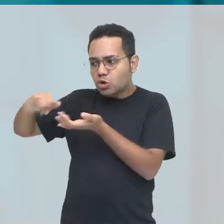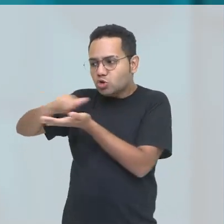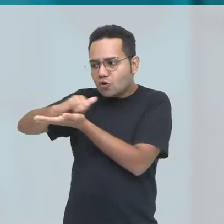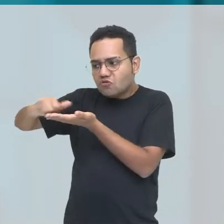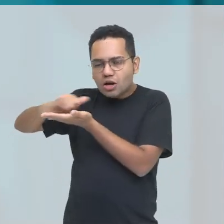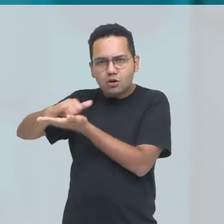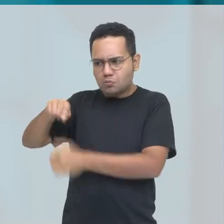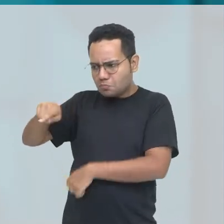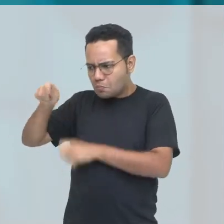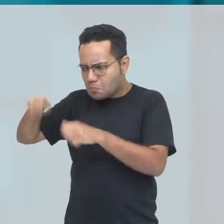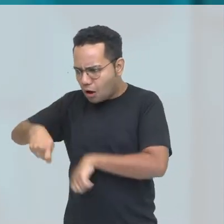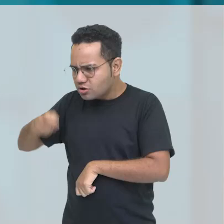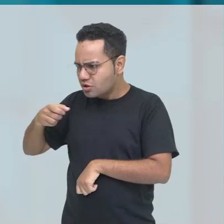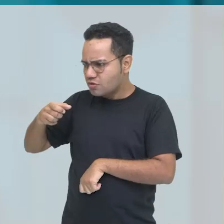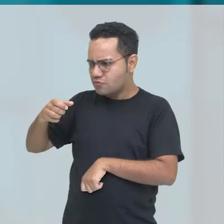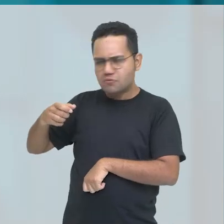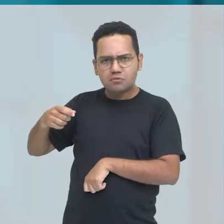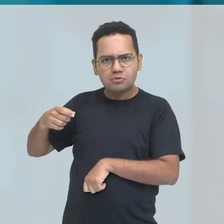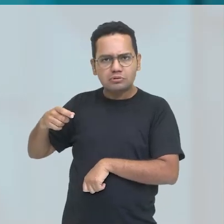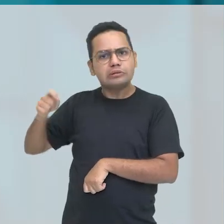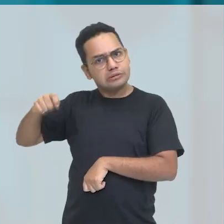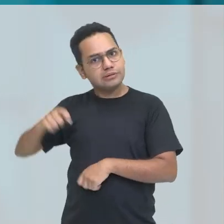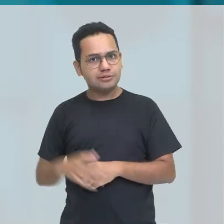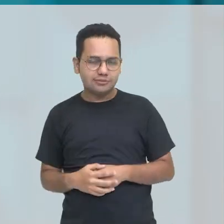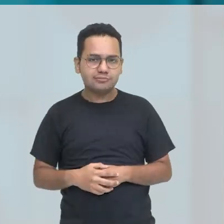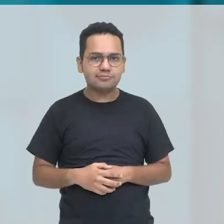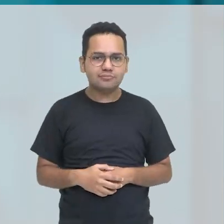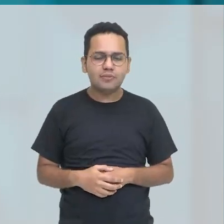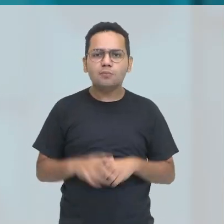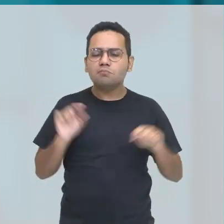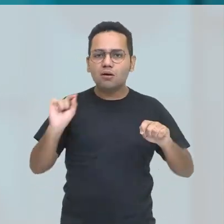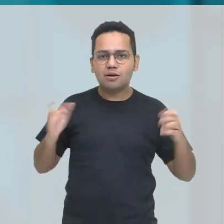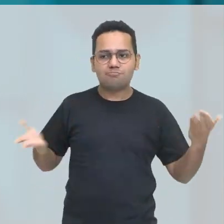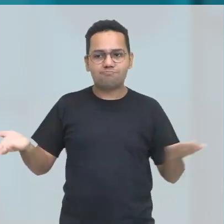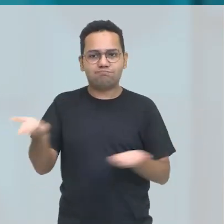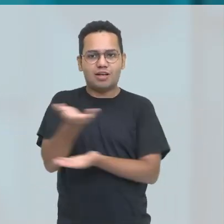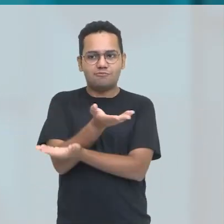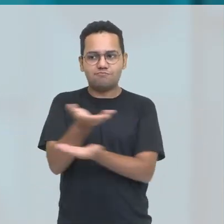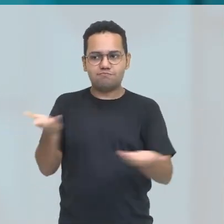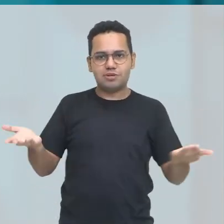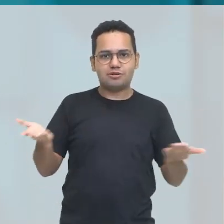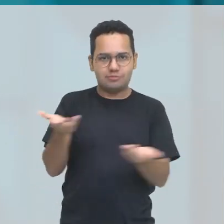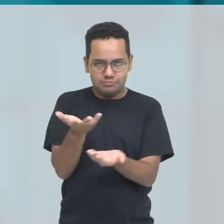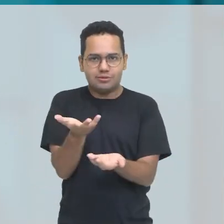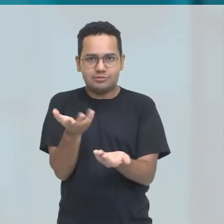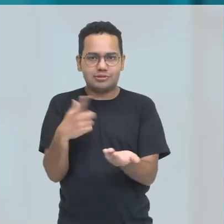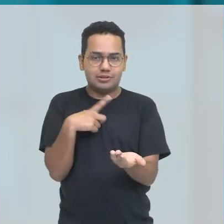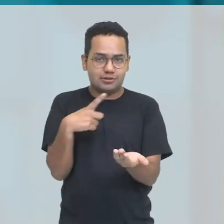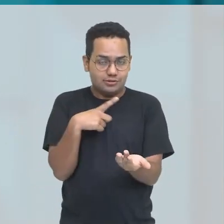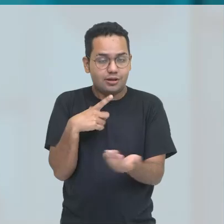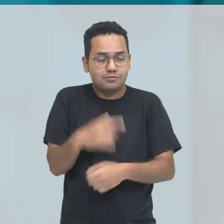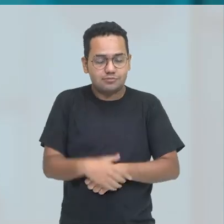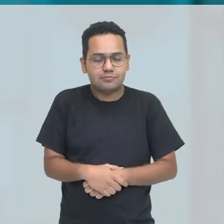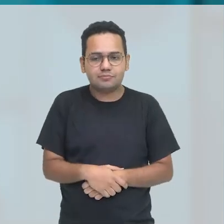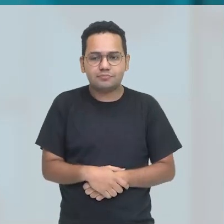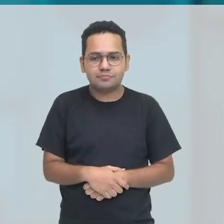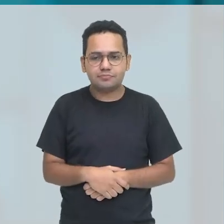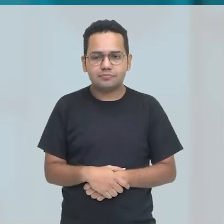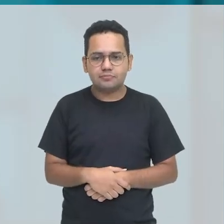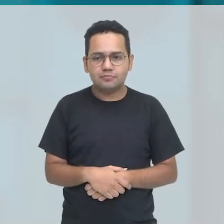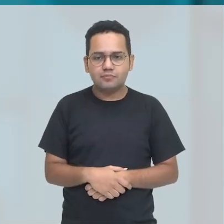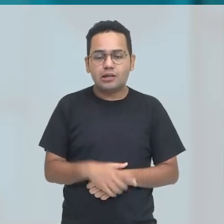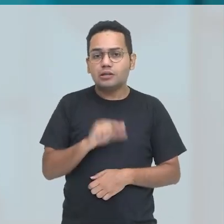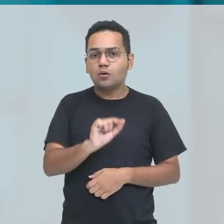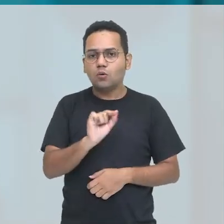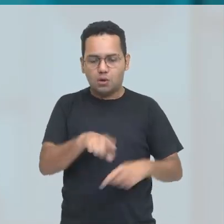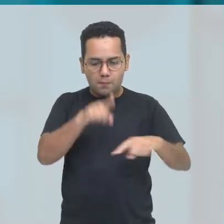região, você pode comer em qualquer lugar do mundo hoje, graças a essa troca. Então, ele é um produto mundial hoje graças às pessoas que vêm para